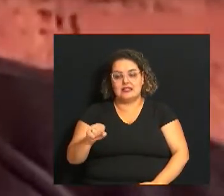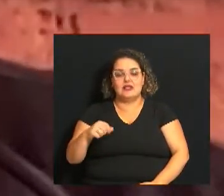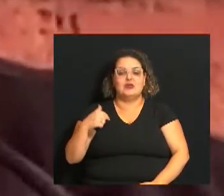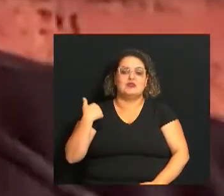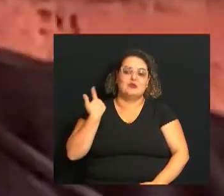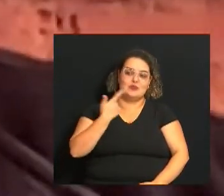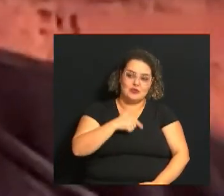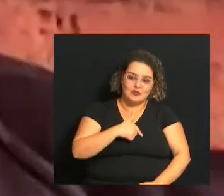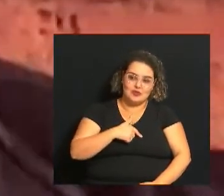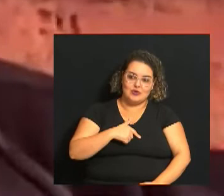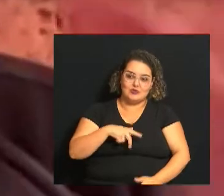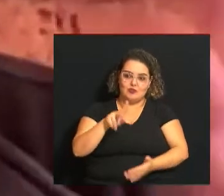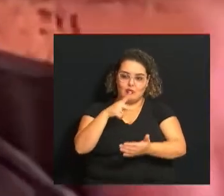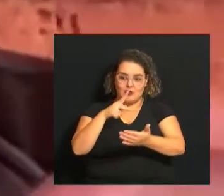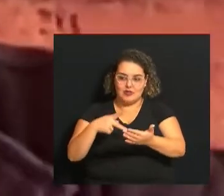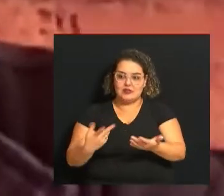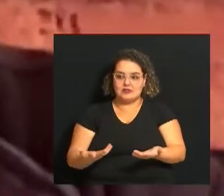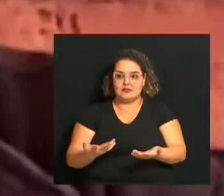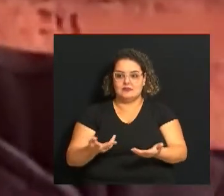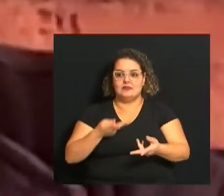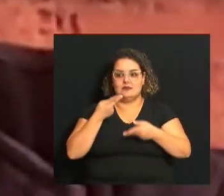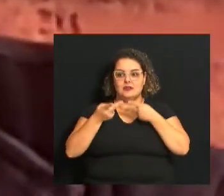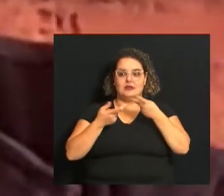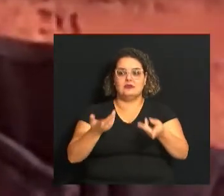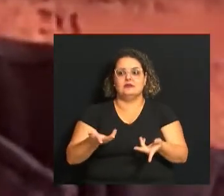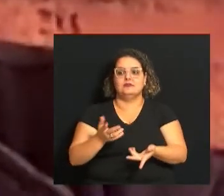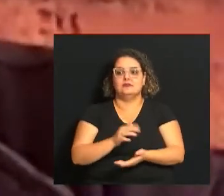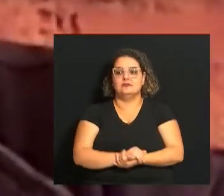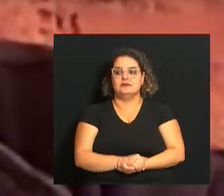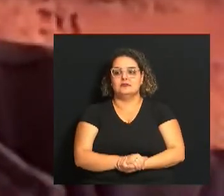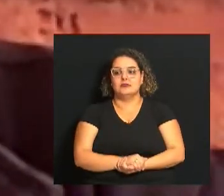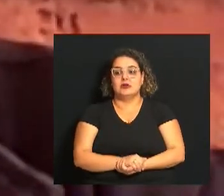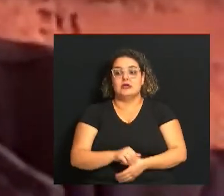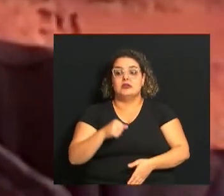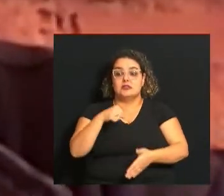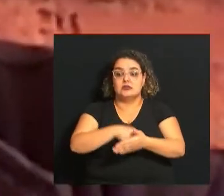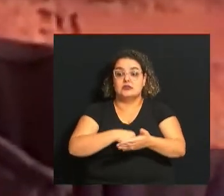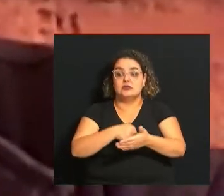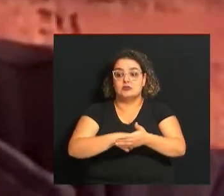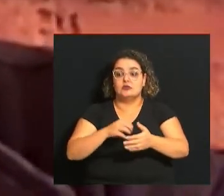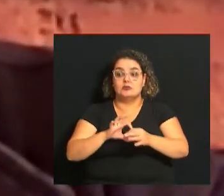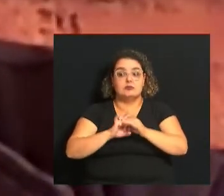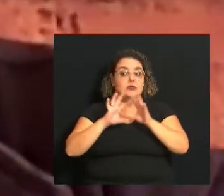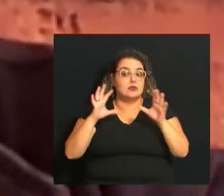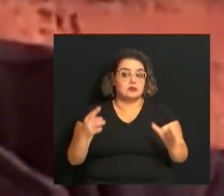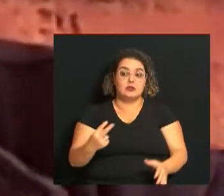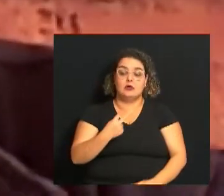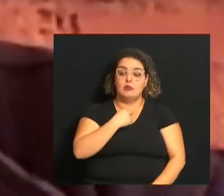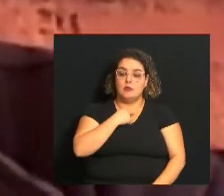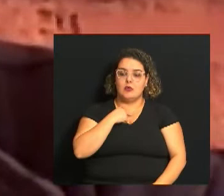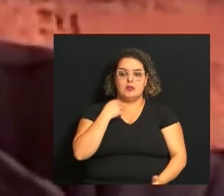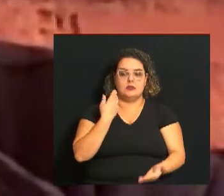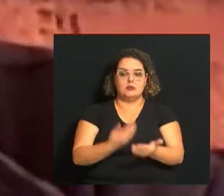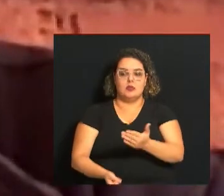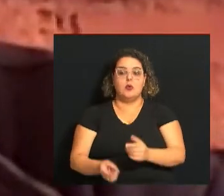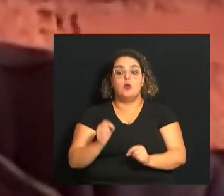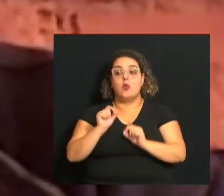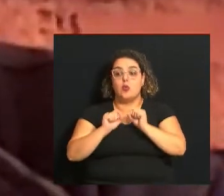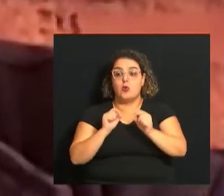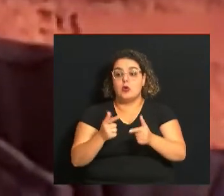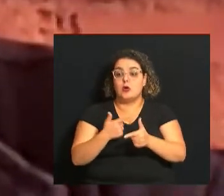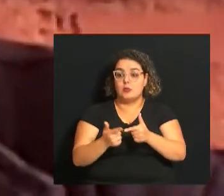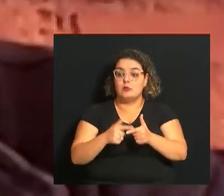Sírio Alvim. E essa luta pela liberdade não pode ser perdida. O que a gente precisa resolver, eu acho,